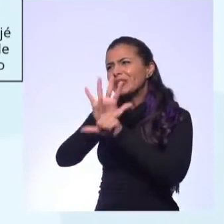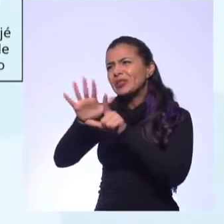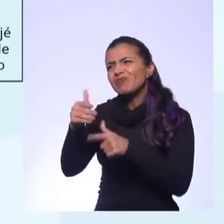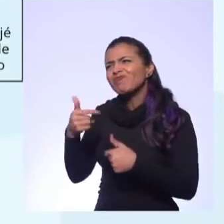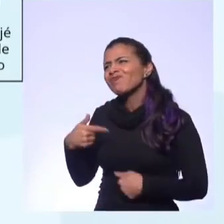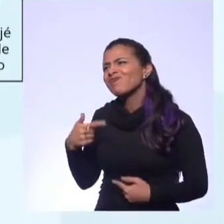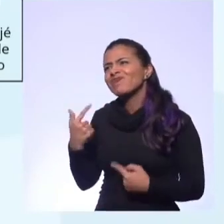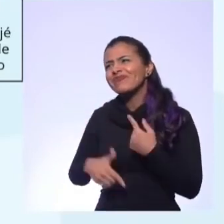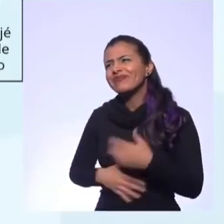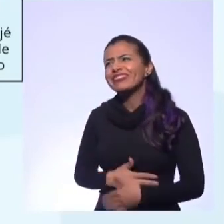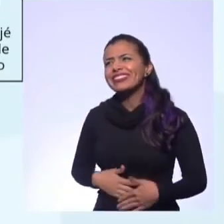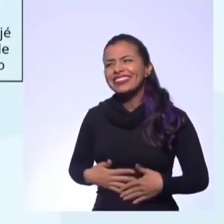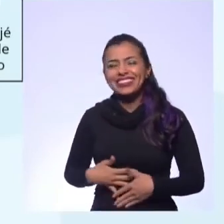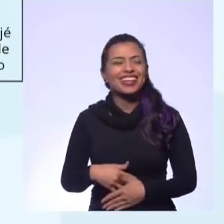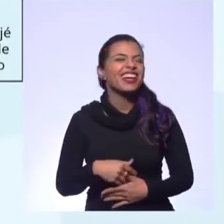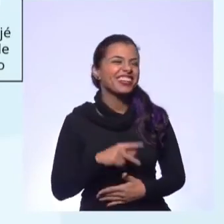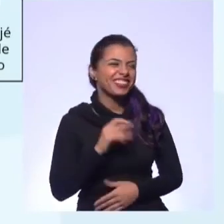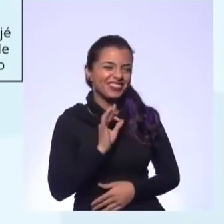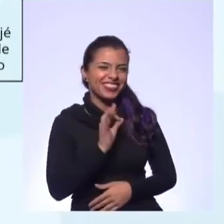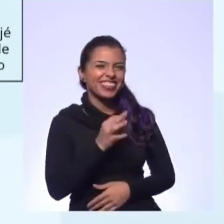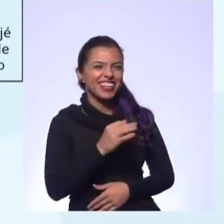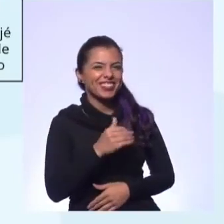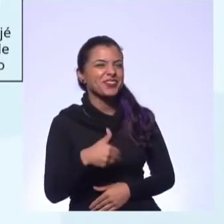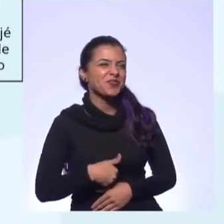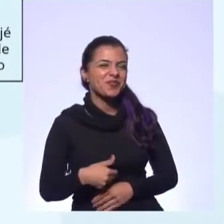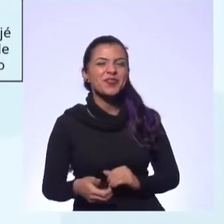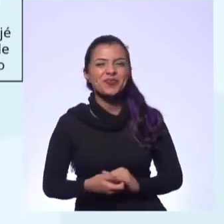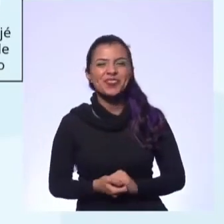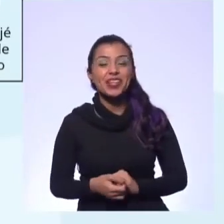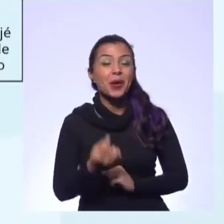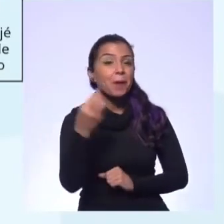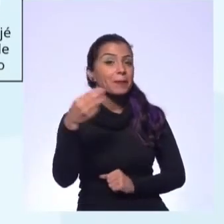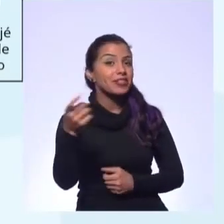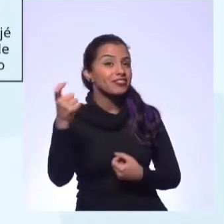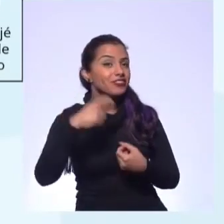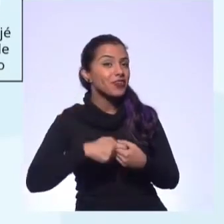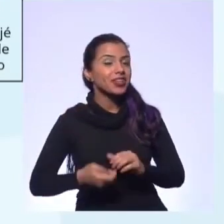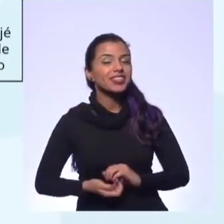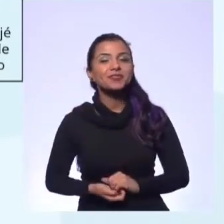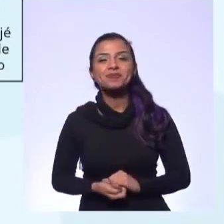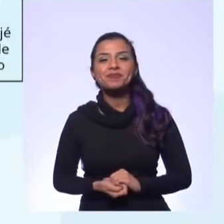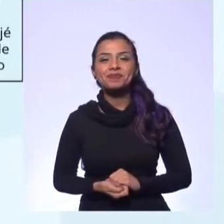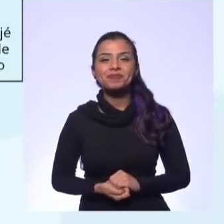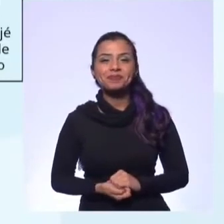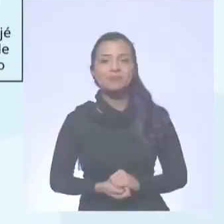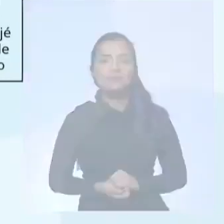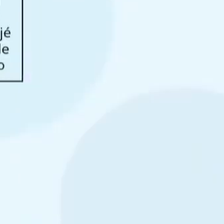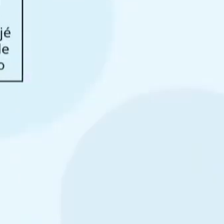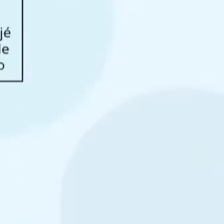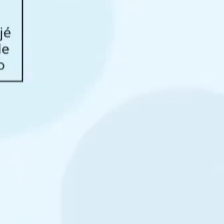certo, né? Vamos sair daqui, vamos ficar com mais fome ainda. Vamos lá então, em 1 minuto e meio a gente volta.